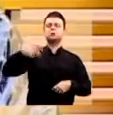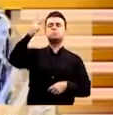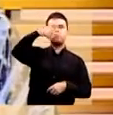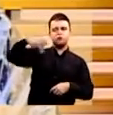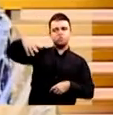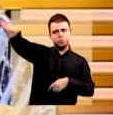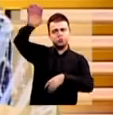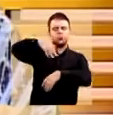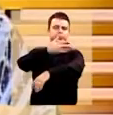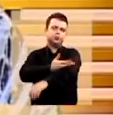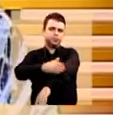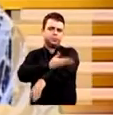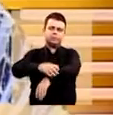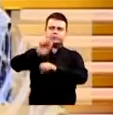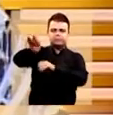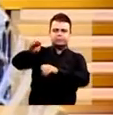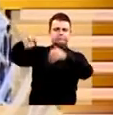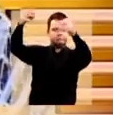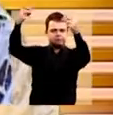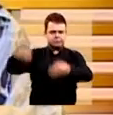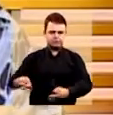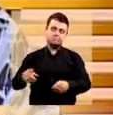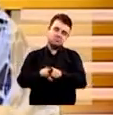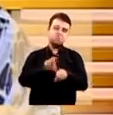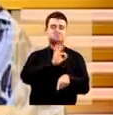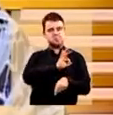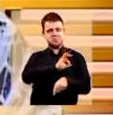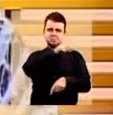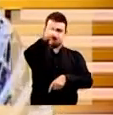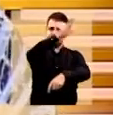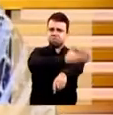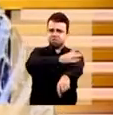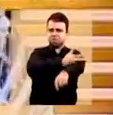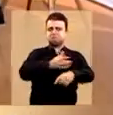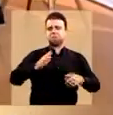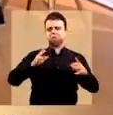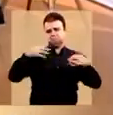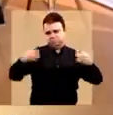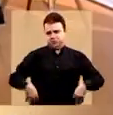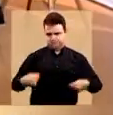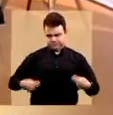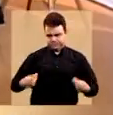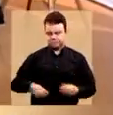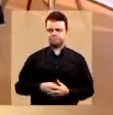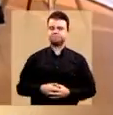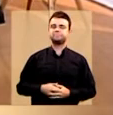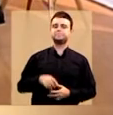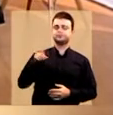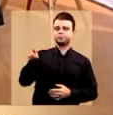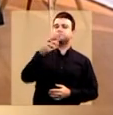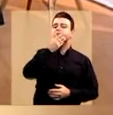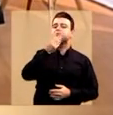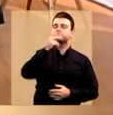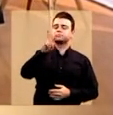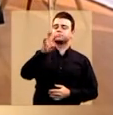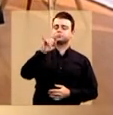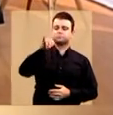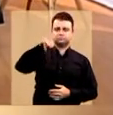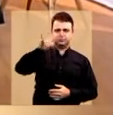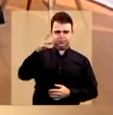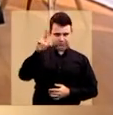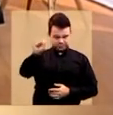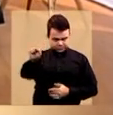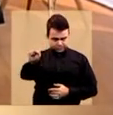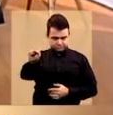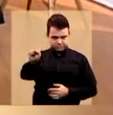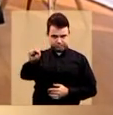de capacitar nossos professores, nossos policiais, né? O Vinícius,